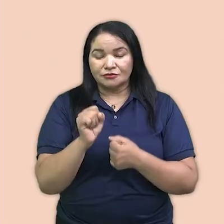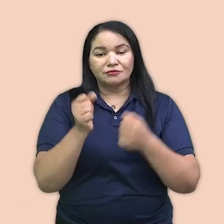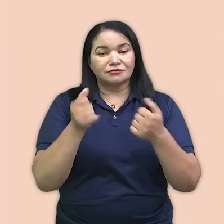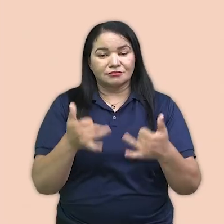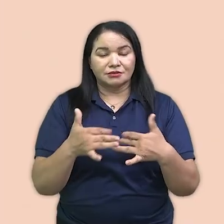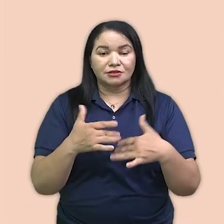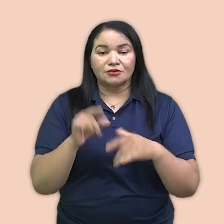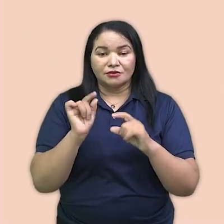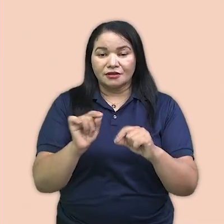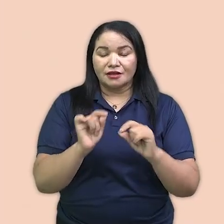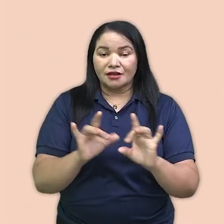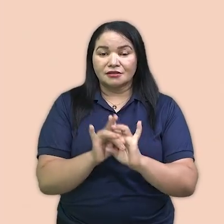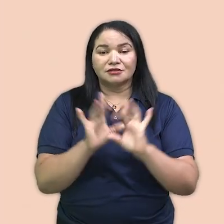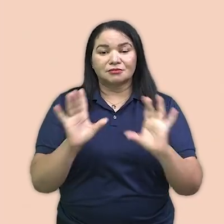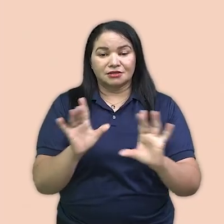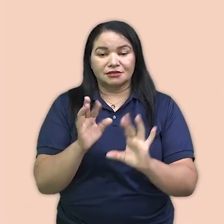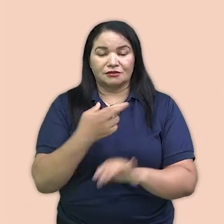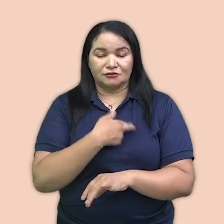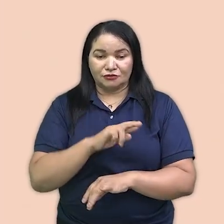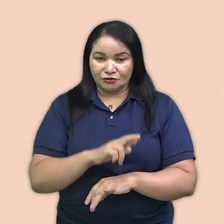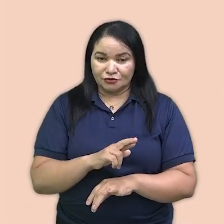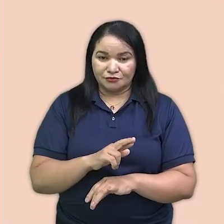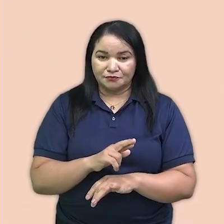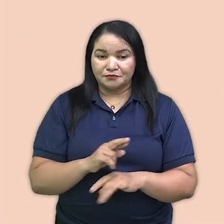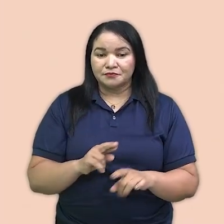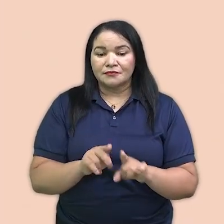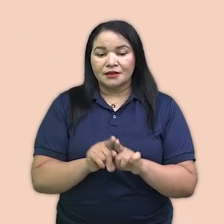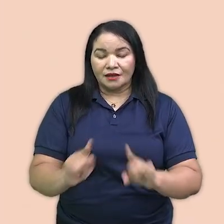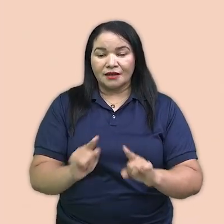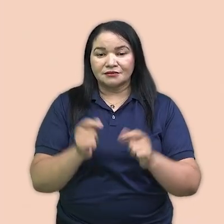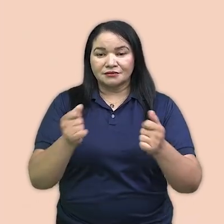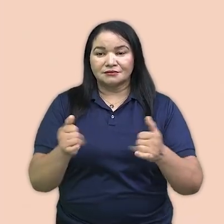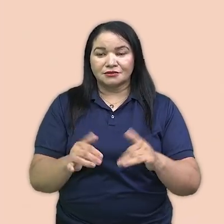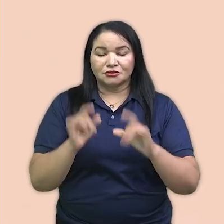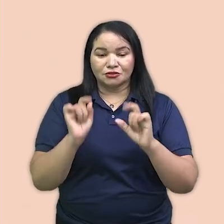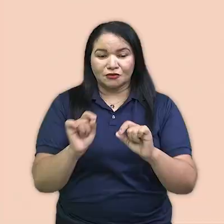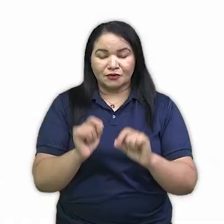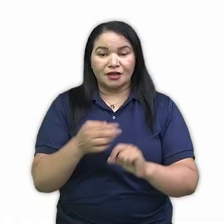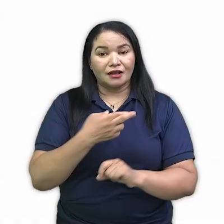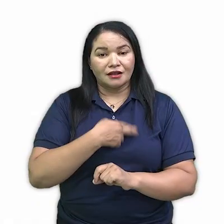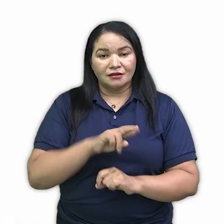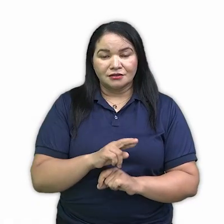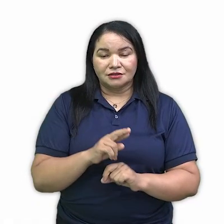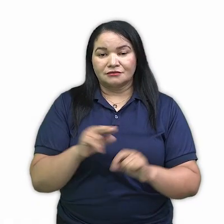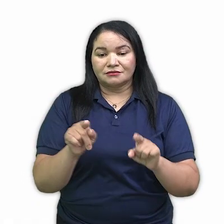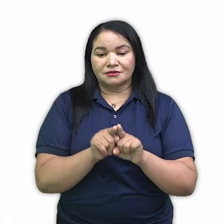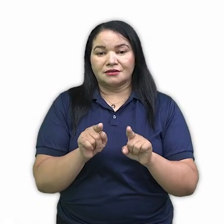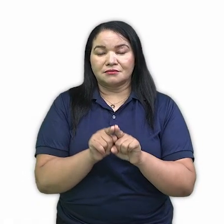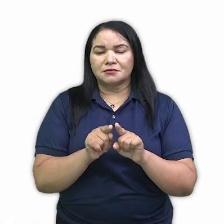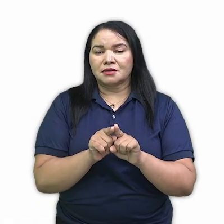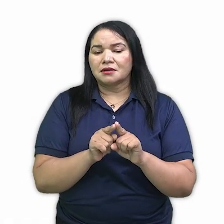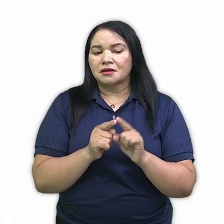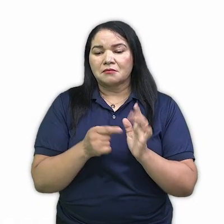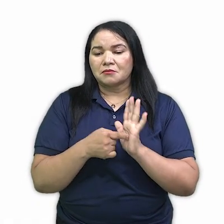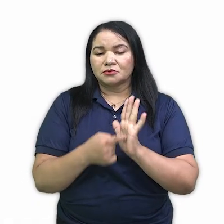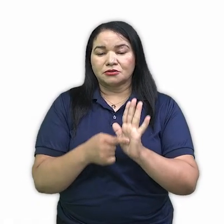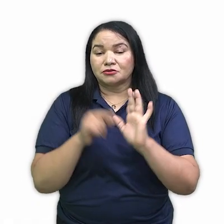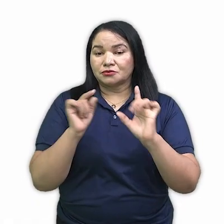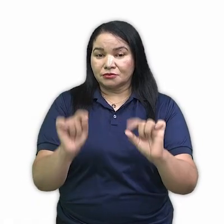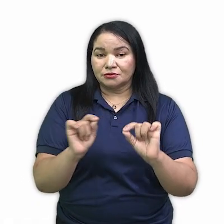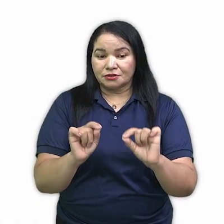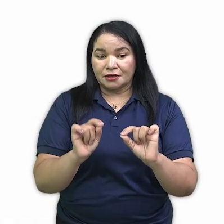dessa liberdade religiosa, né? Quando nós falamos das religiões, olha só, nós estamos lidando com o